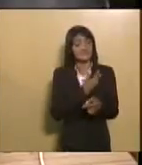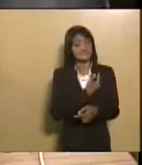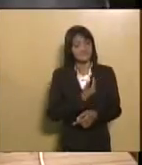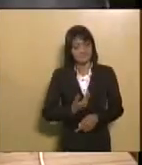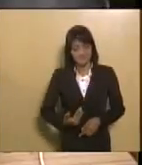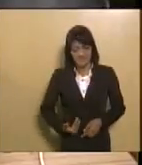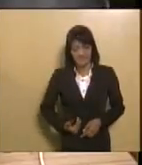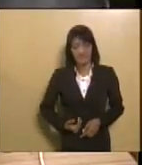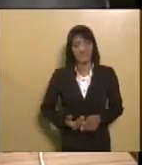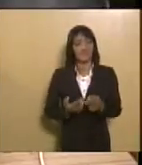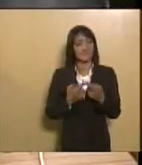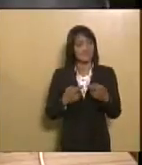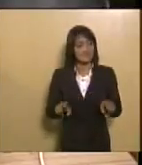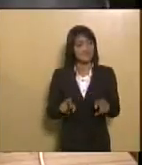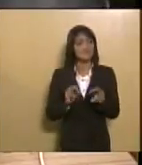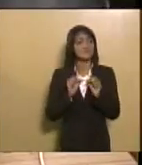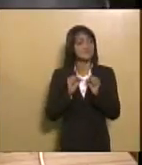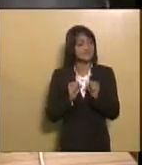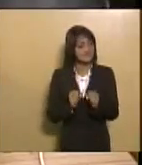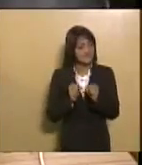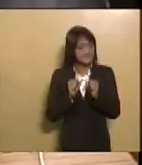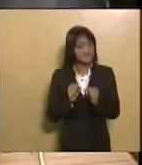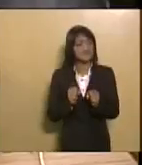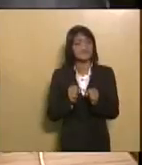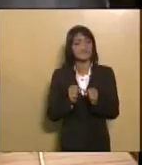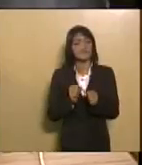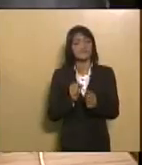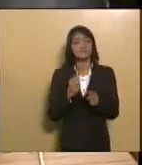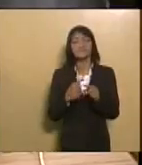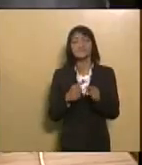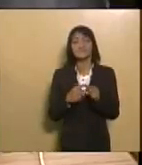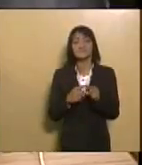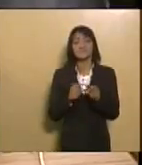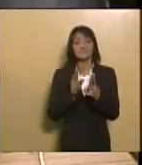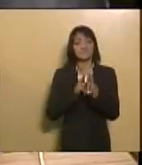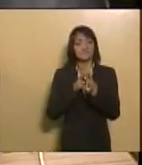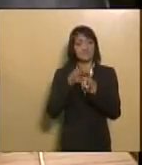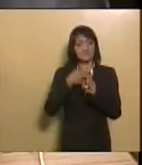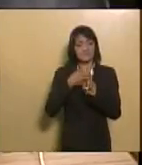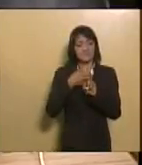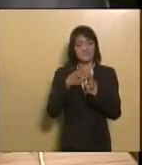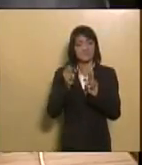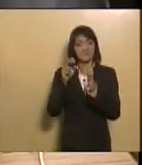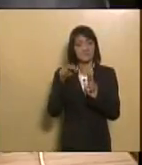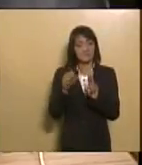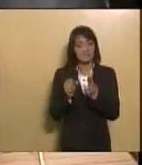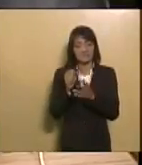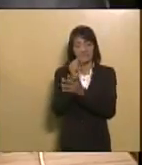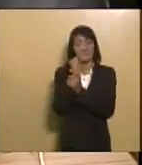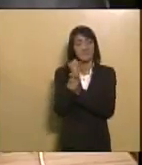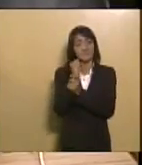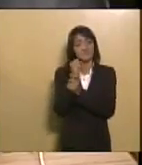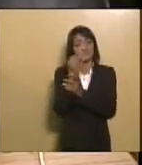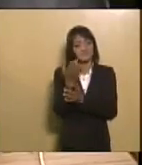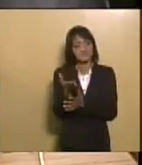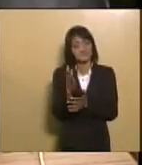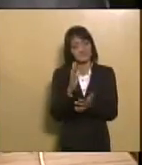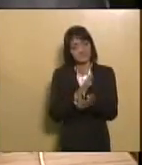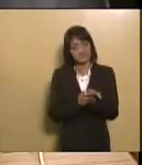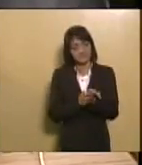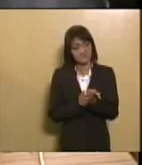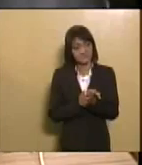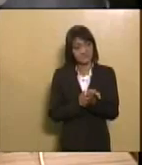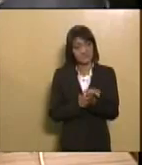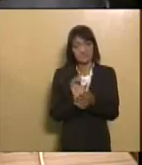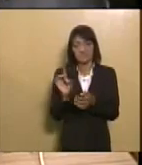pode resolver essa questão, porque o SUS está aí para garantir esses